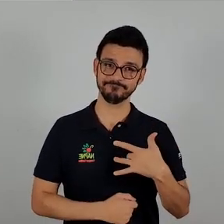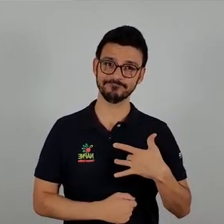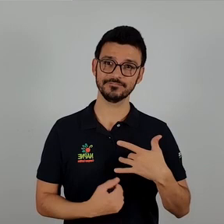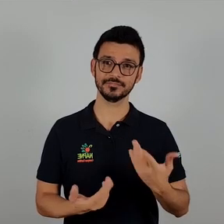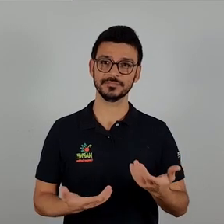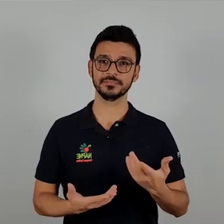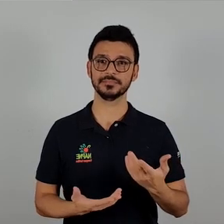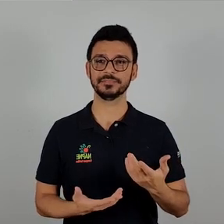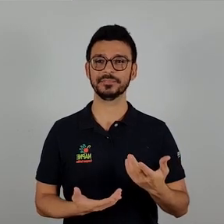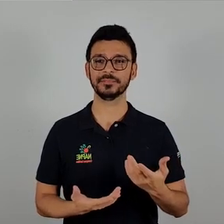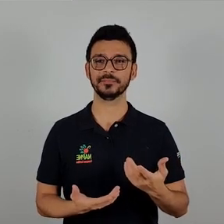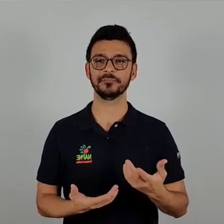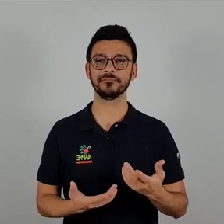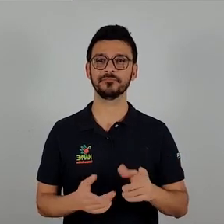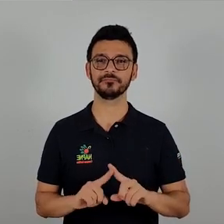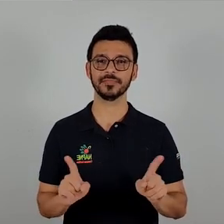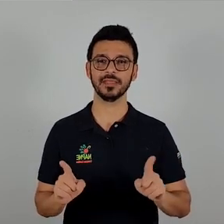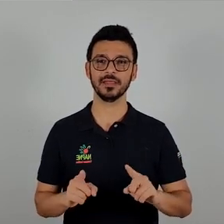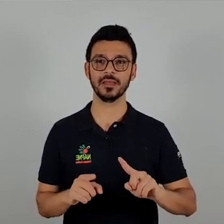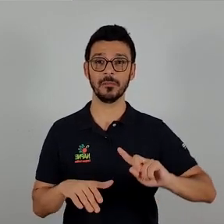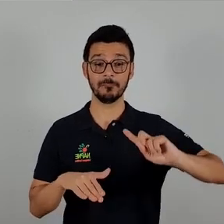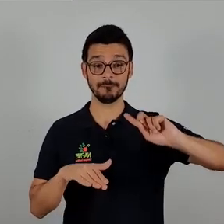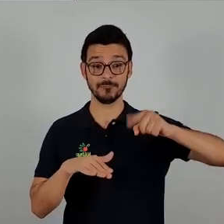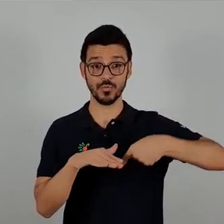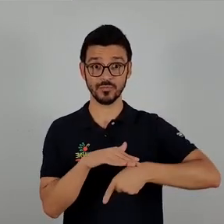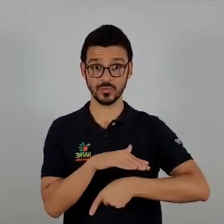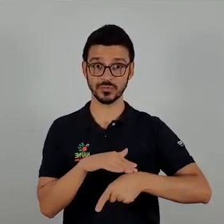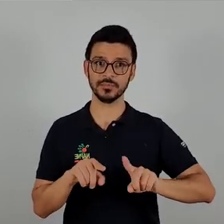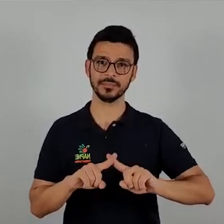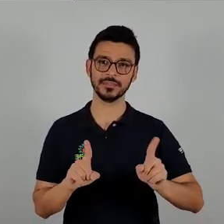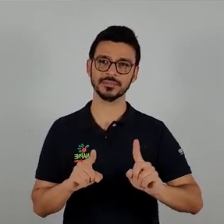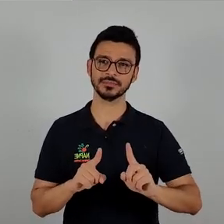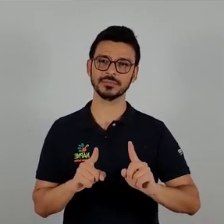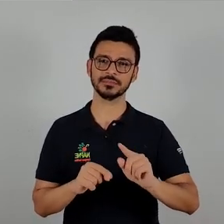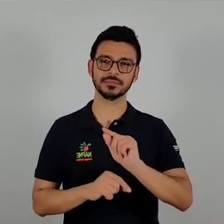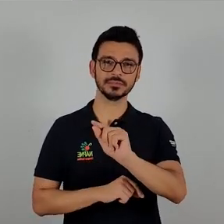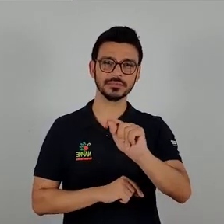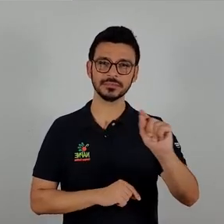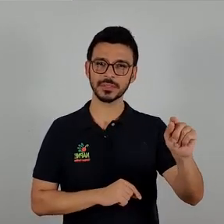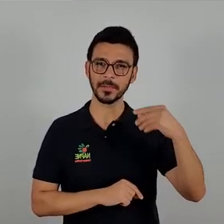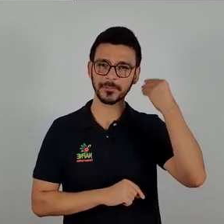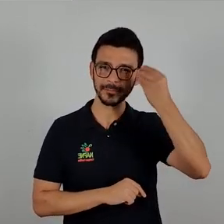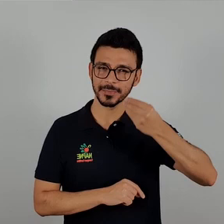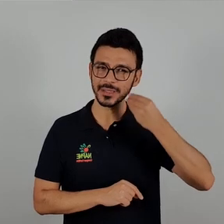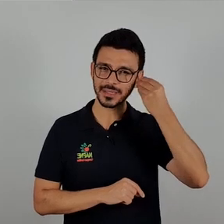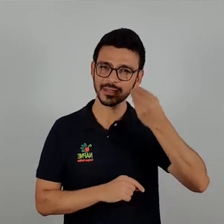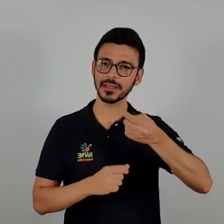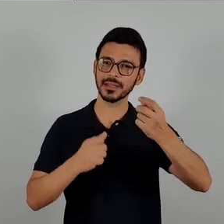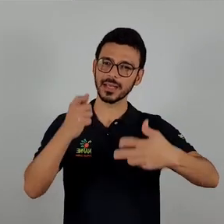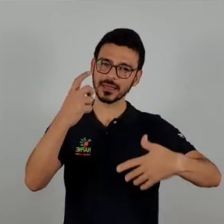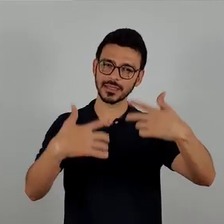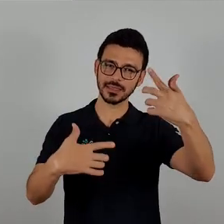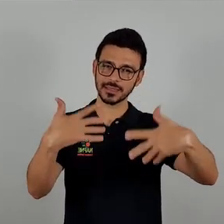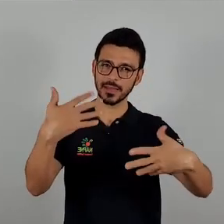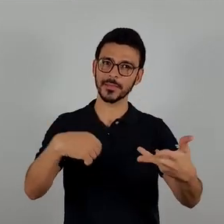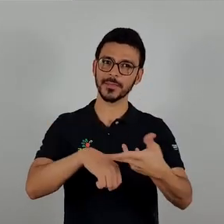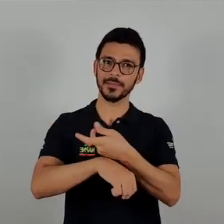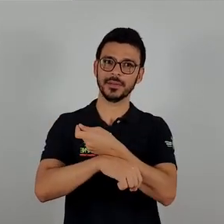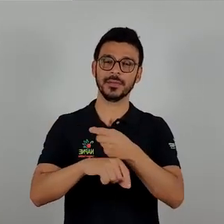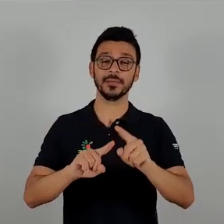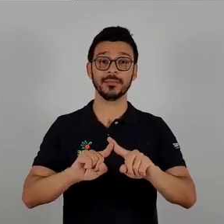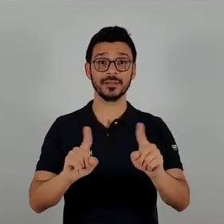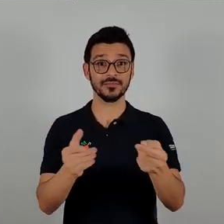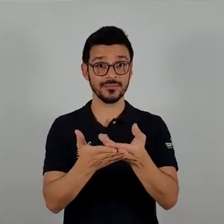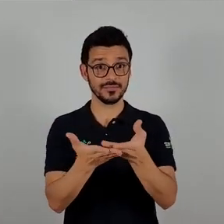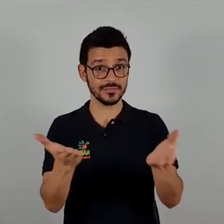simples. E de tão simples que ela se torna adaptada a qualquer realidade. Basta que a gente possa entender o que precisa ser feito,